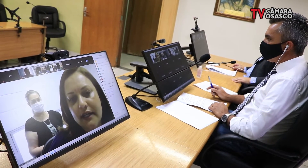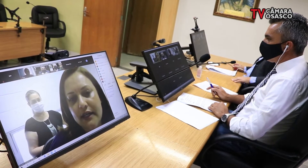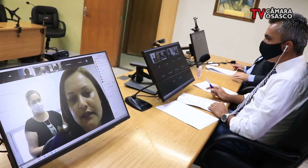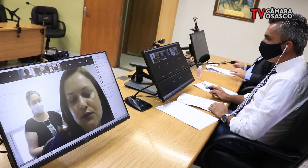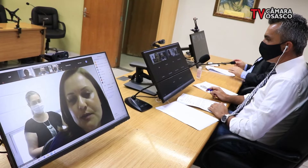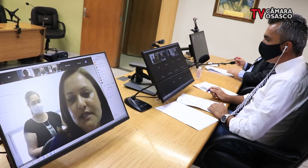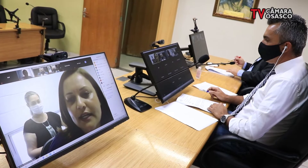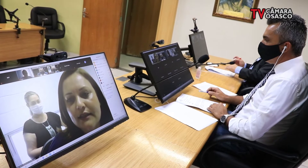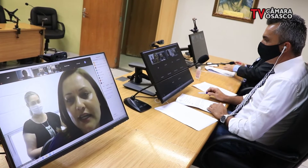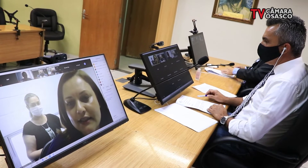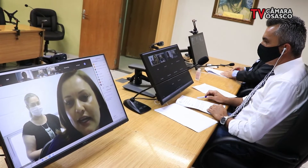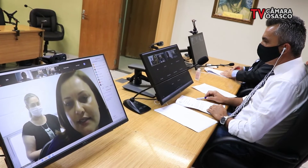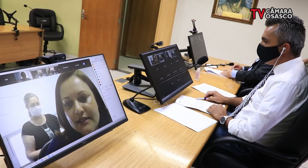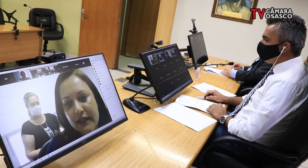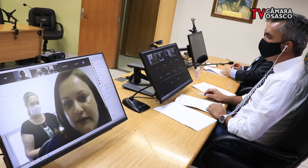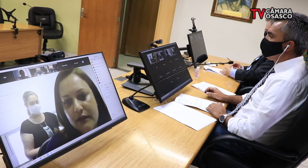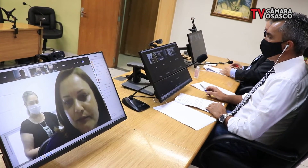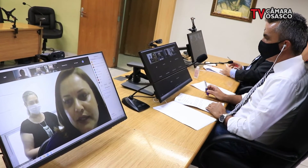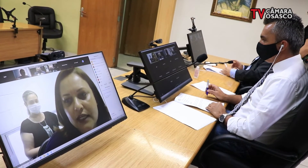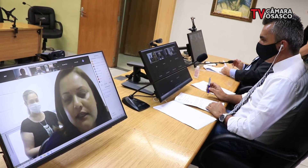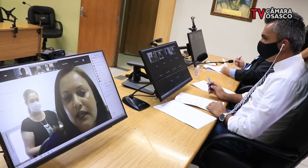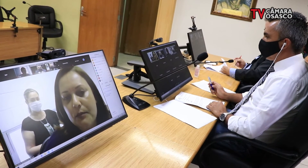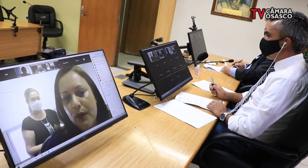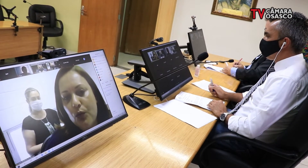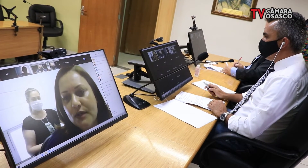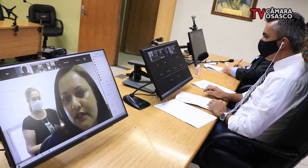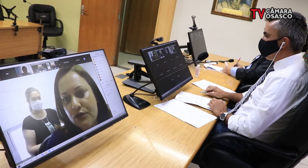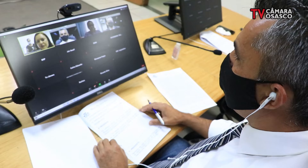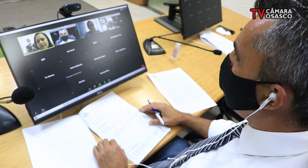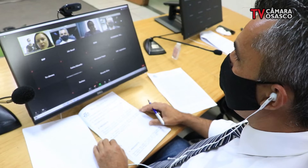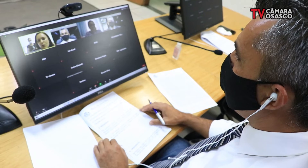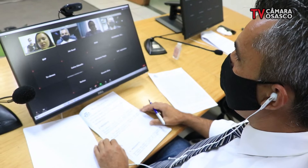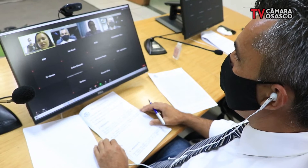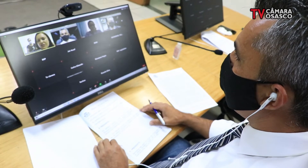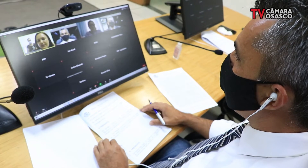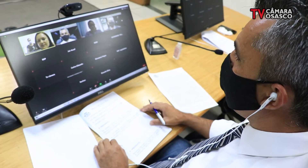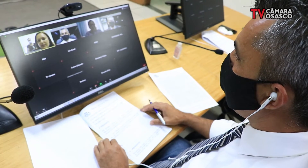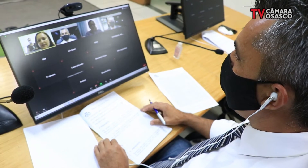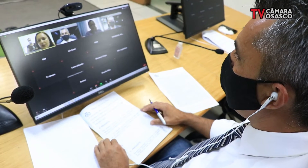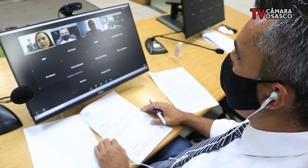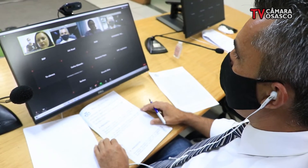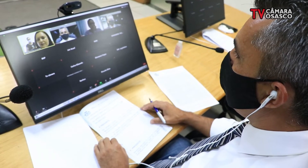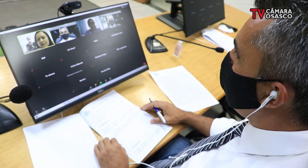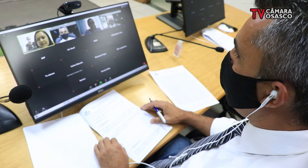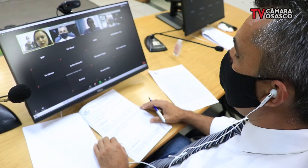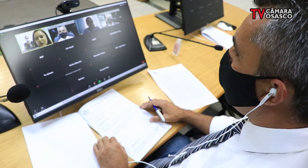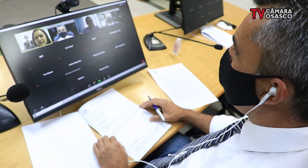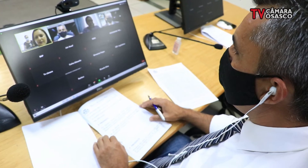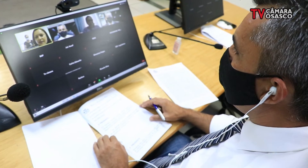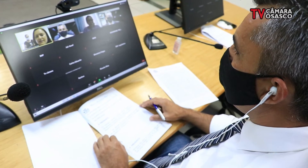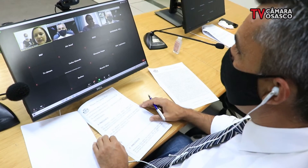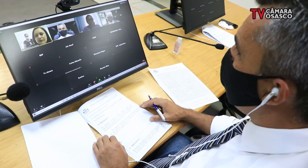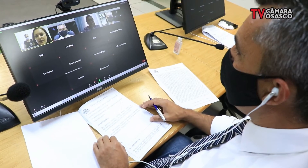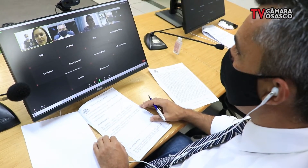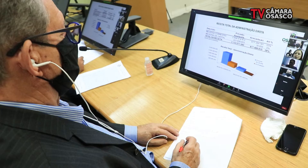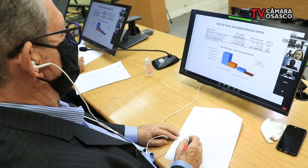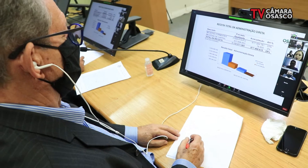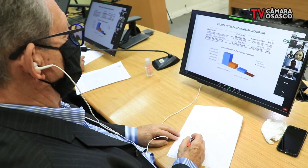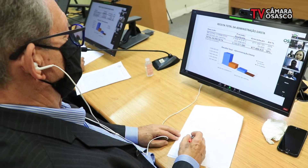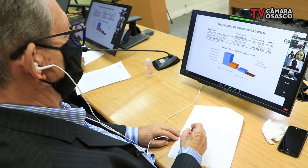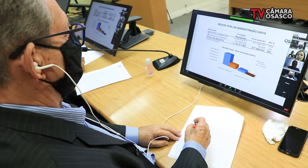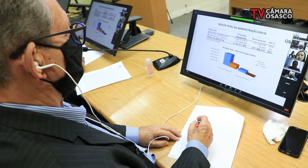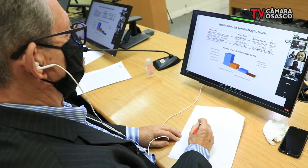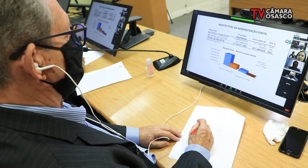meses do ano. Já as despesas computadas entre janeiro e abril de 2020 somaram R